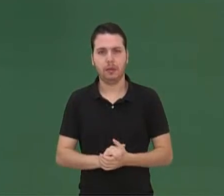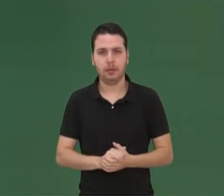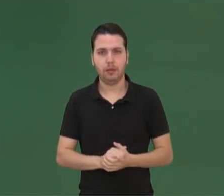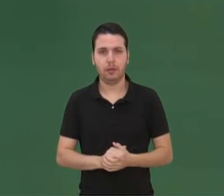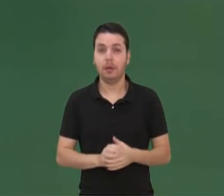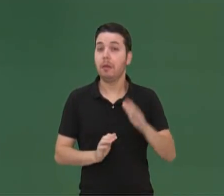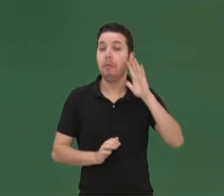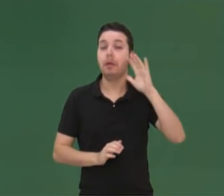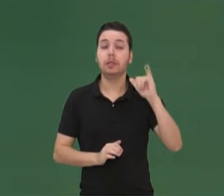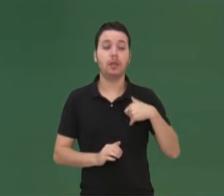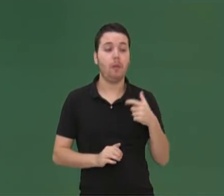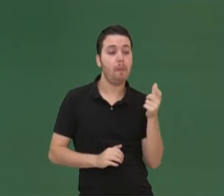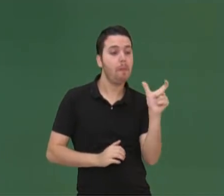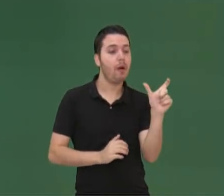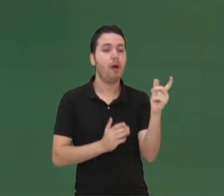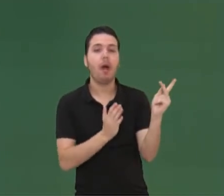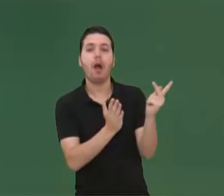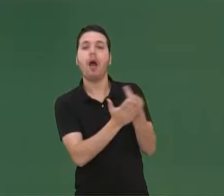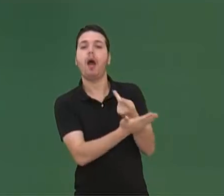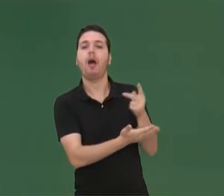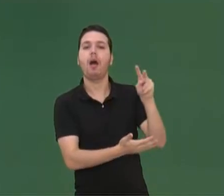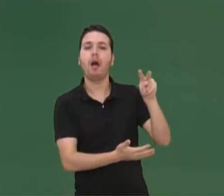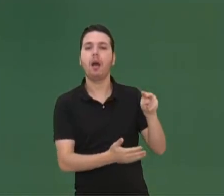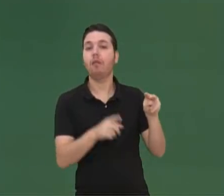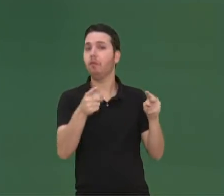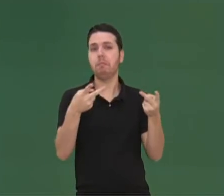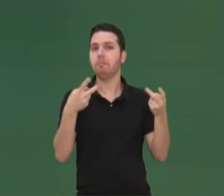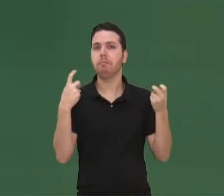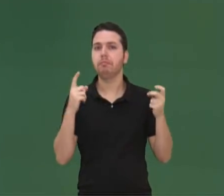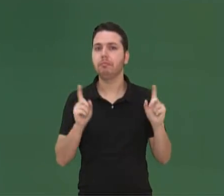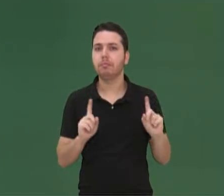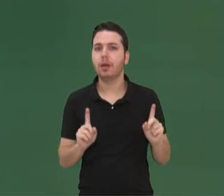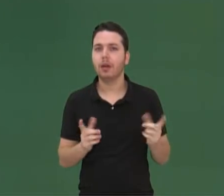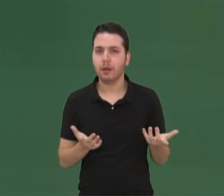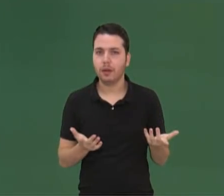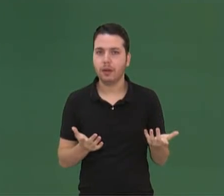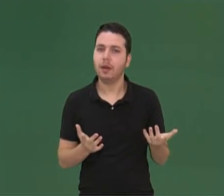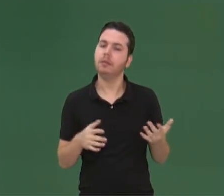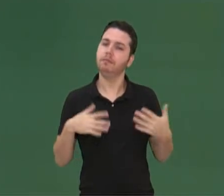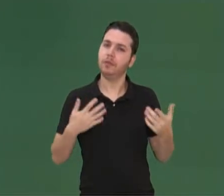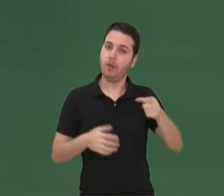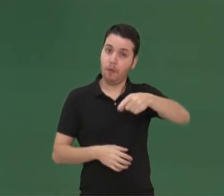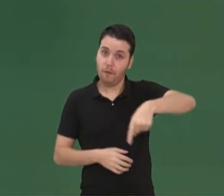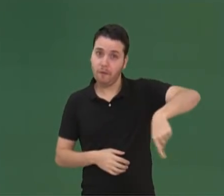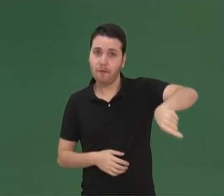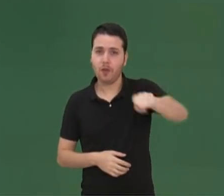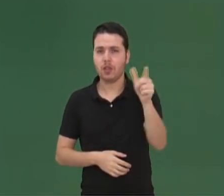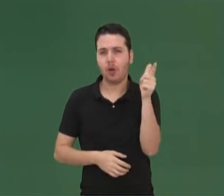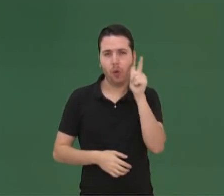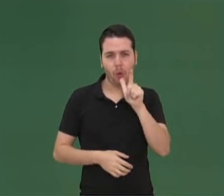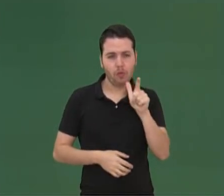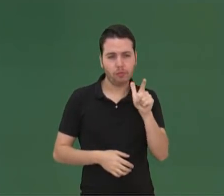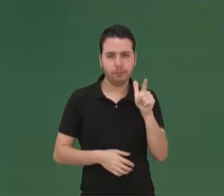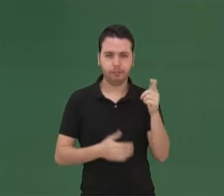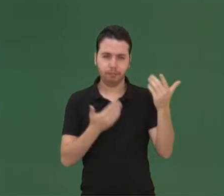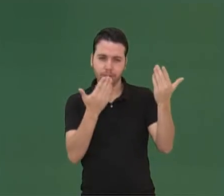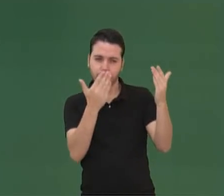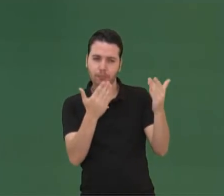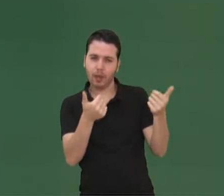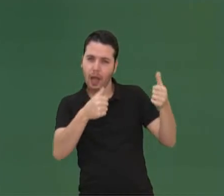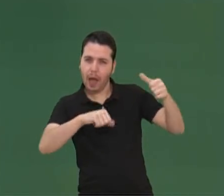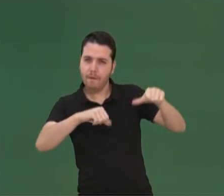lê alguma palavra errada aqui e você não vai perceber? Então, para você avaliar a leitura